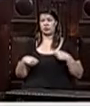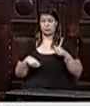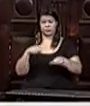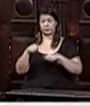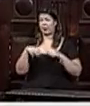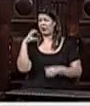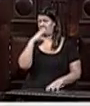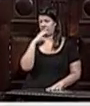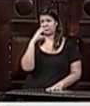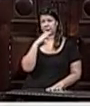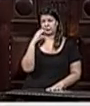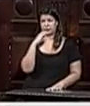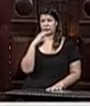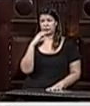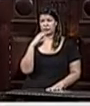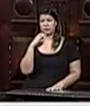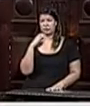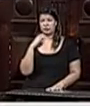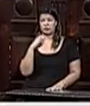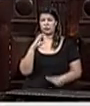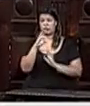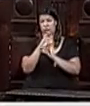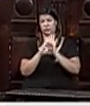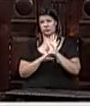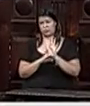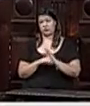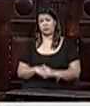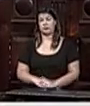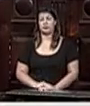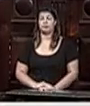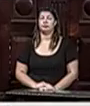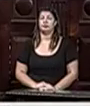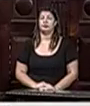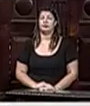mudança no texto constitucional, é óbvio.